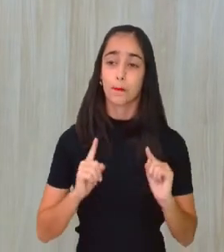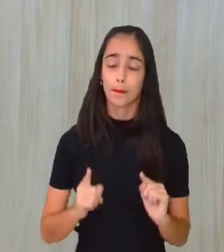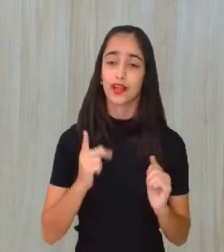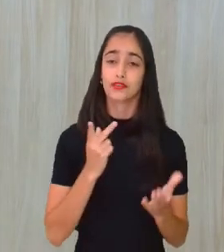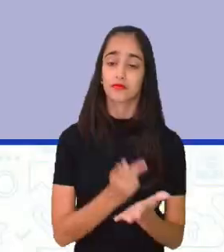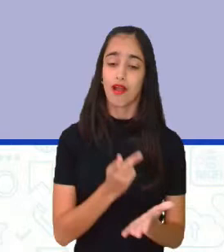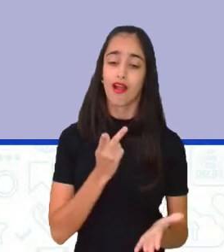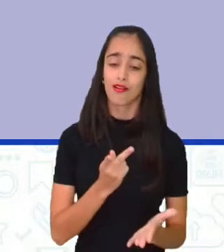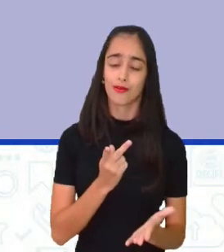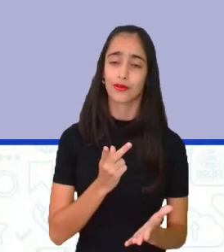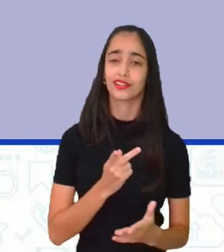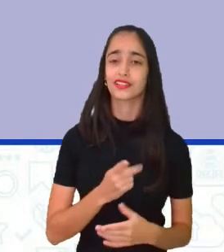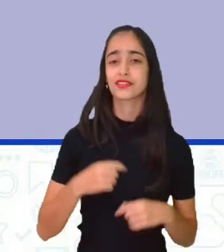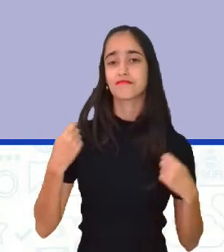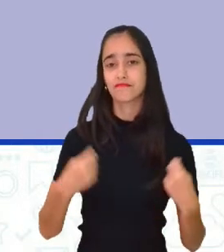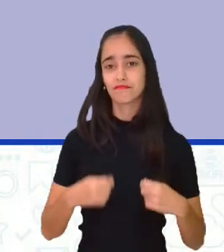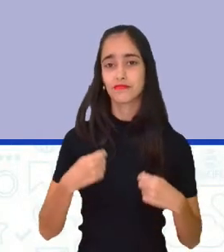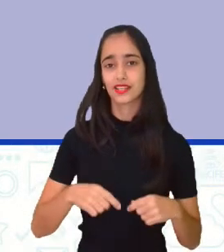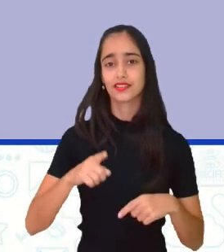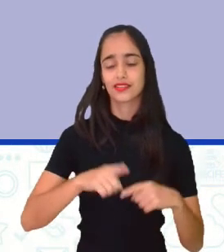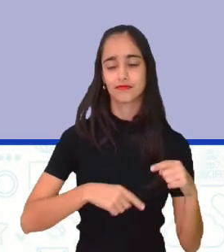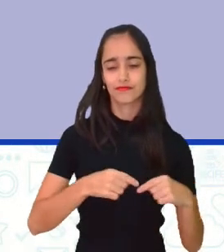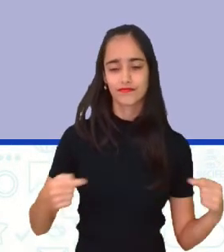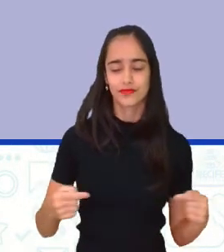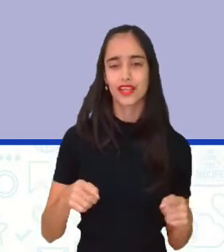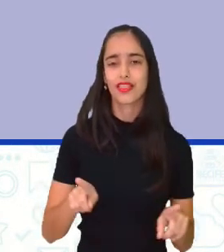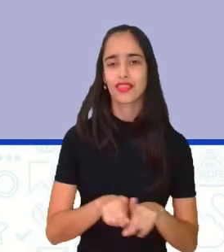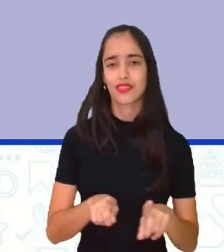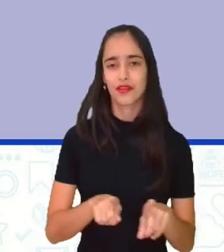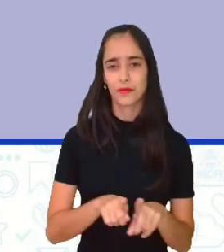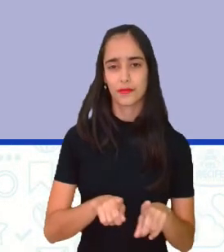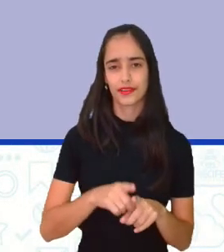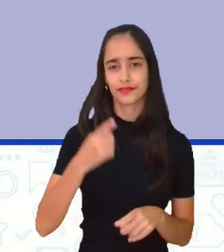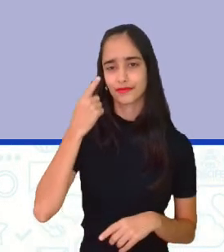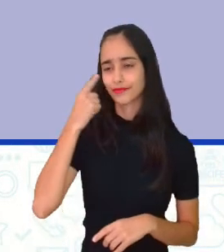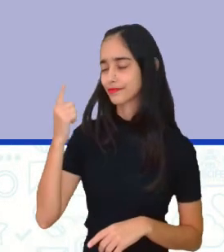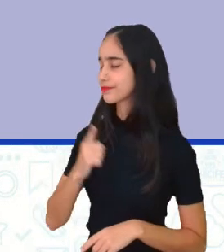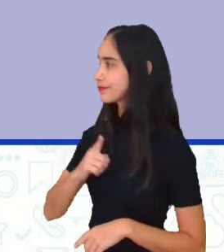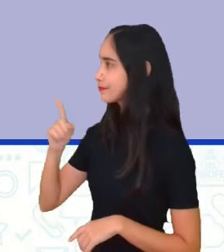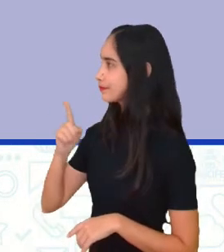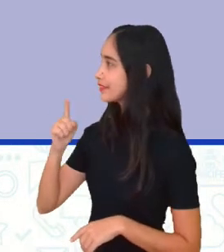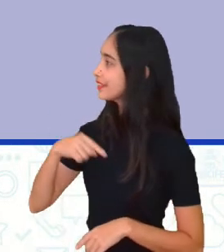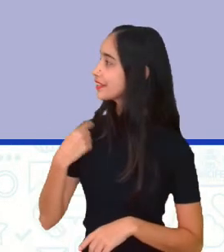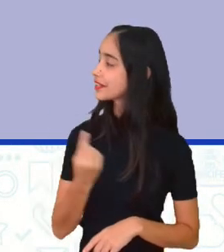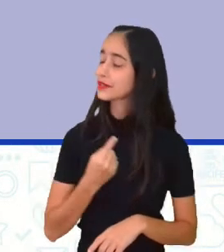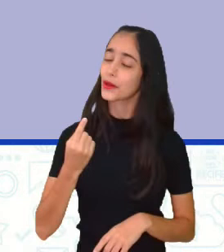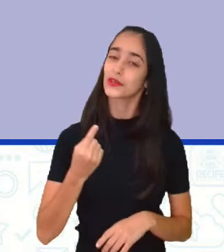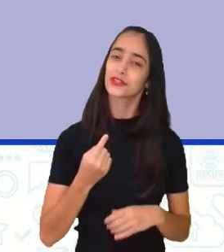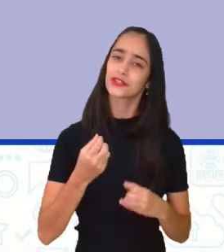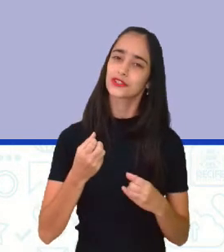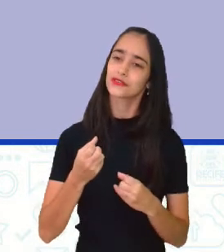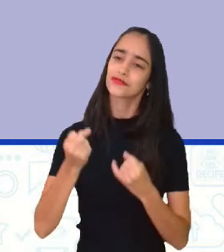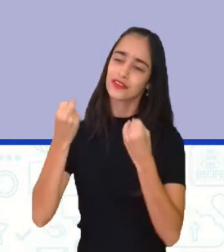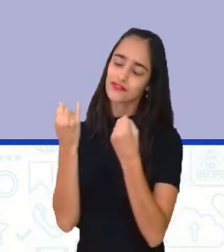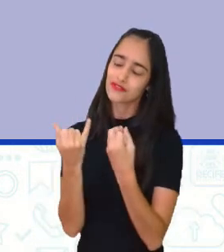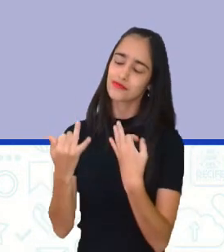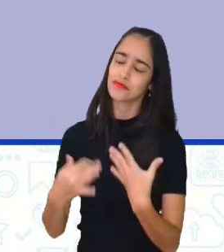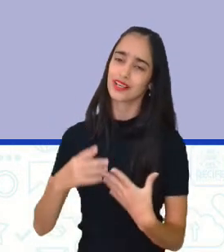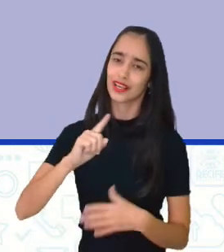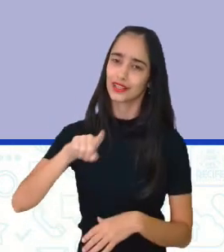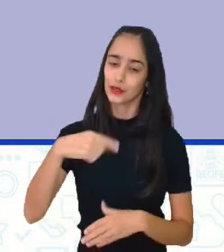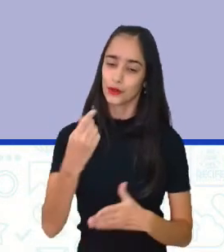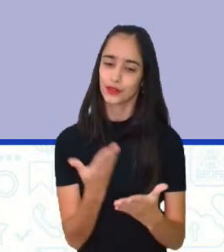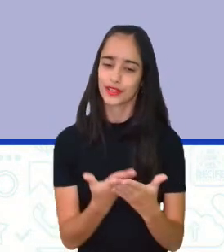materiais condutores e os materiais isolantes, que a gente vai poder trabalhar mais nas outras aulas com mais detalhes. Vou falar